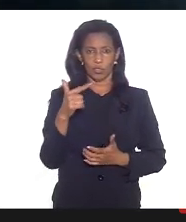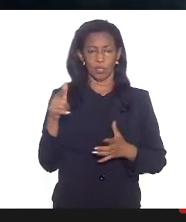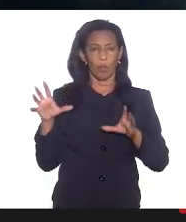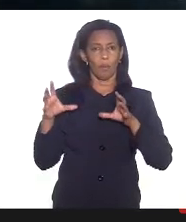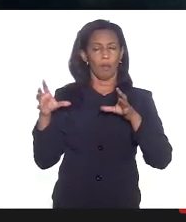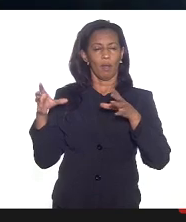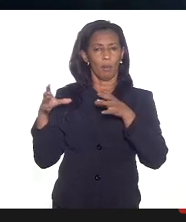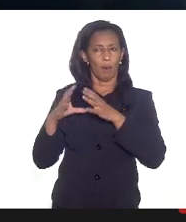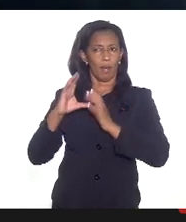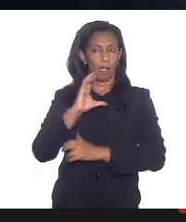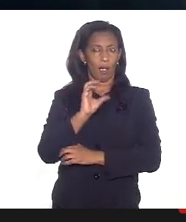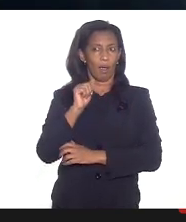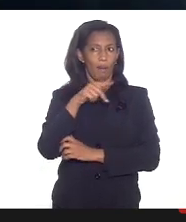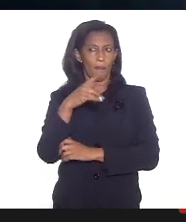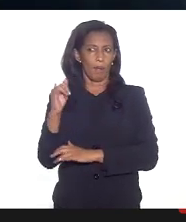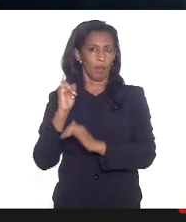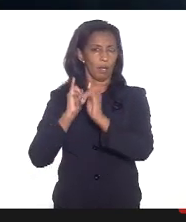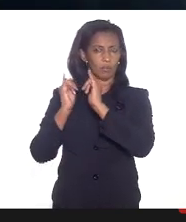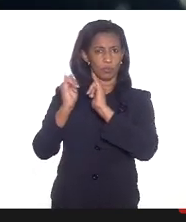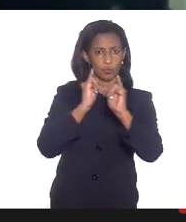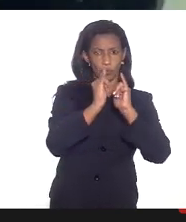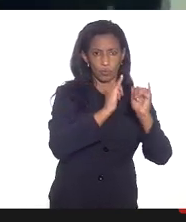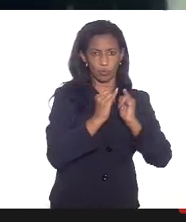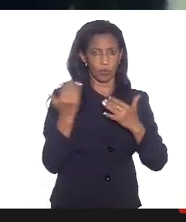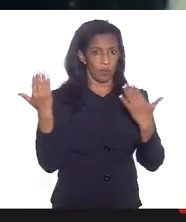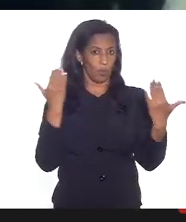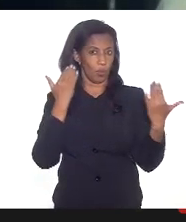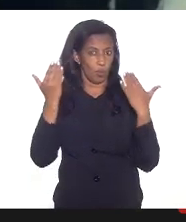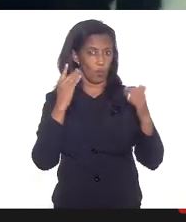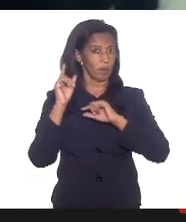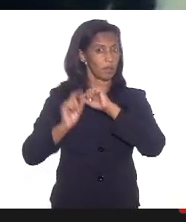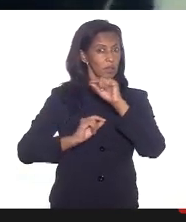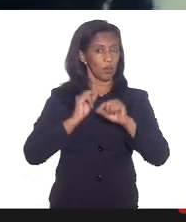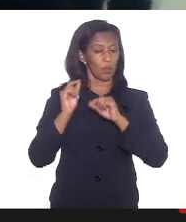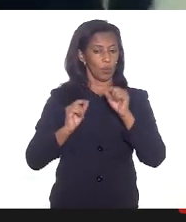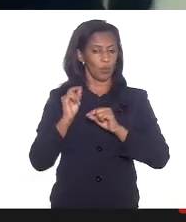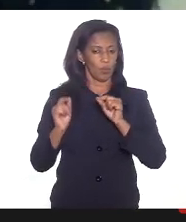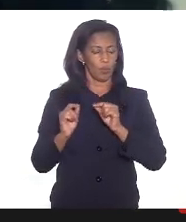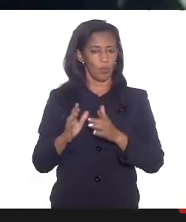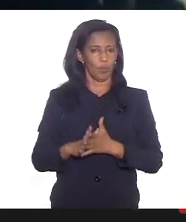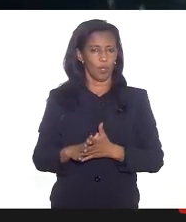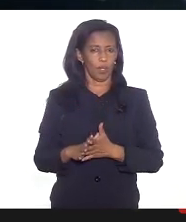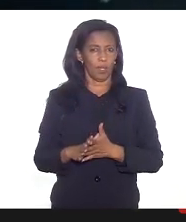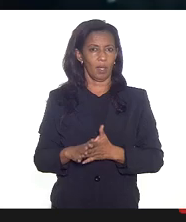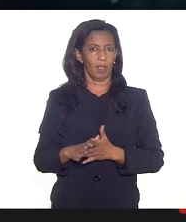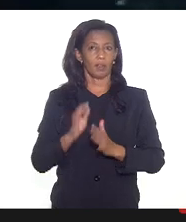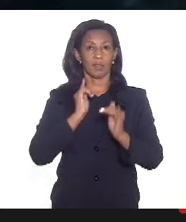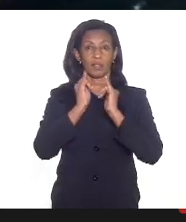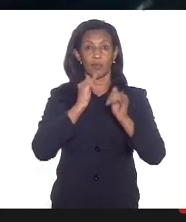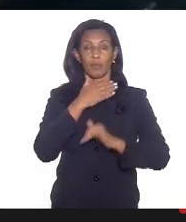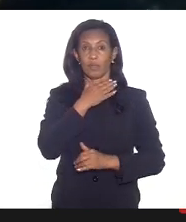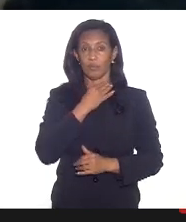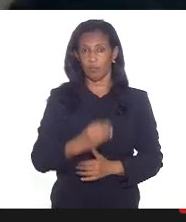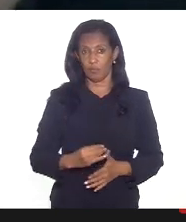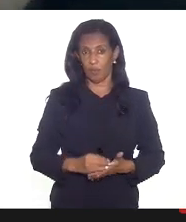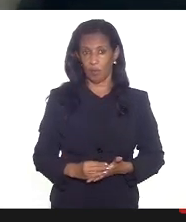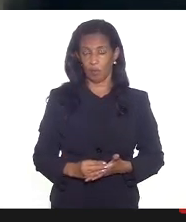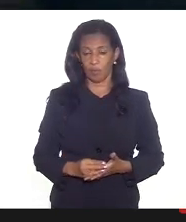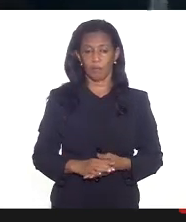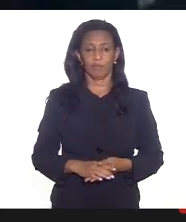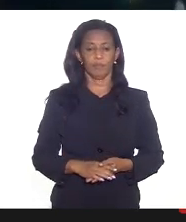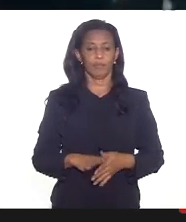muito pontual se a gente pensar em termos de estado e em comparação que essa região do Sul de fake News encontrou trago é